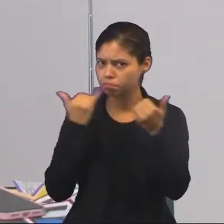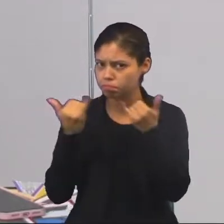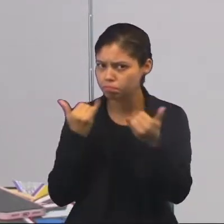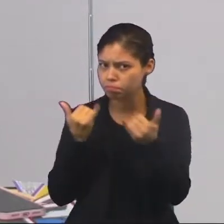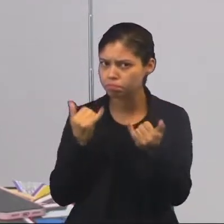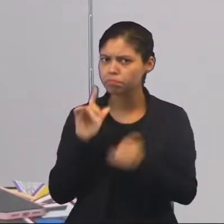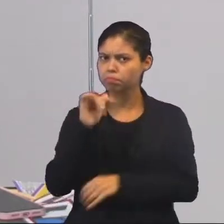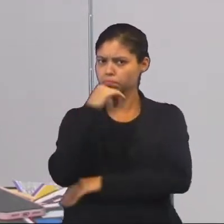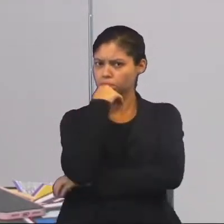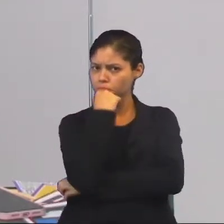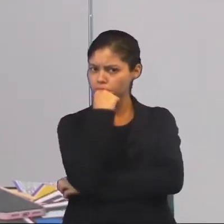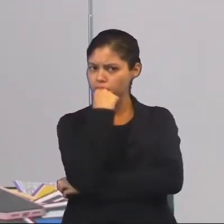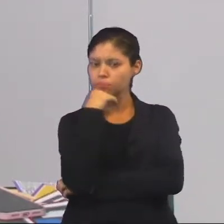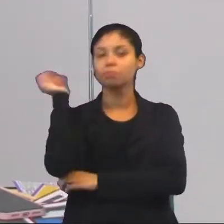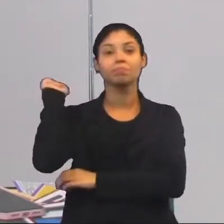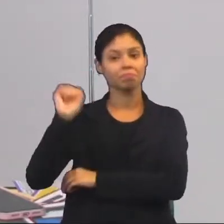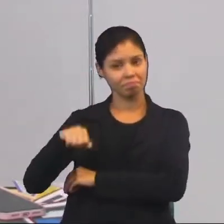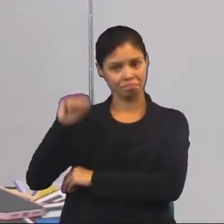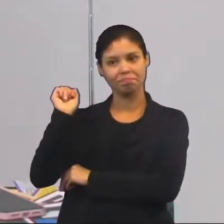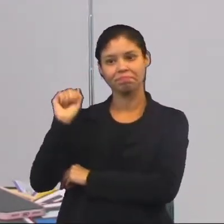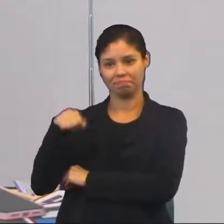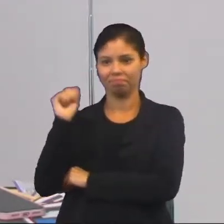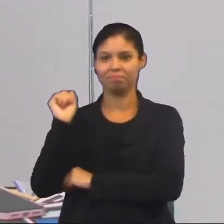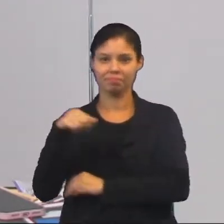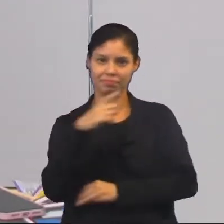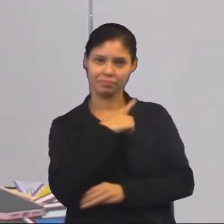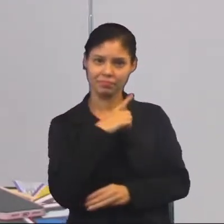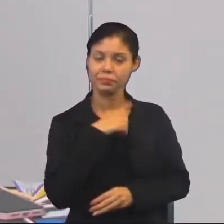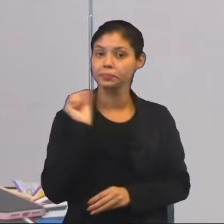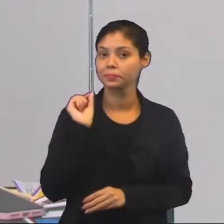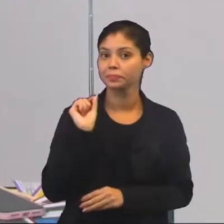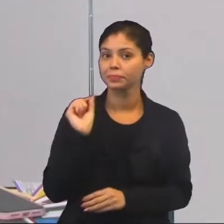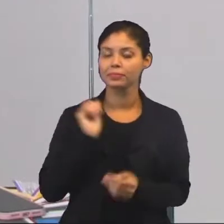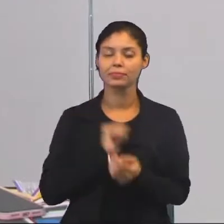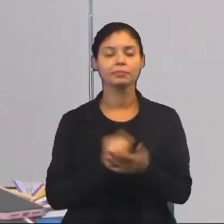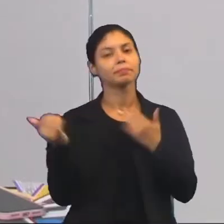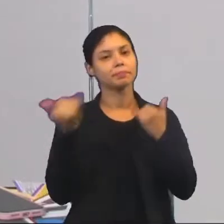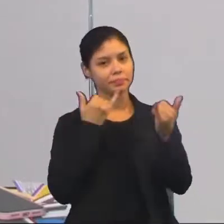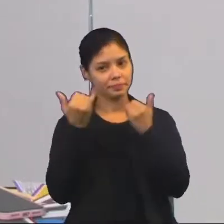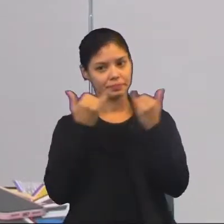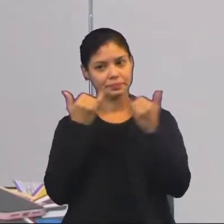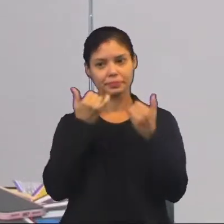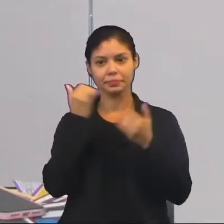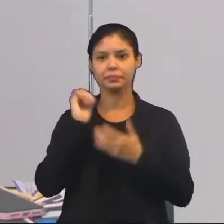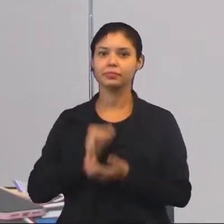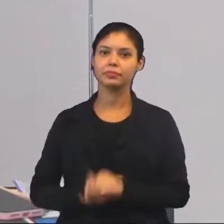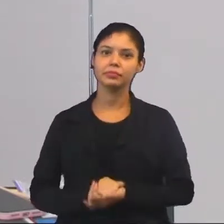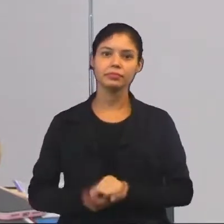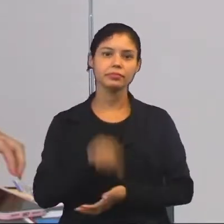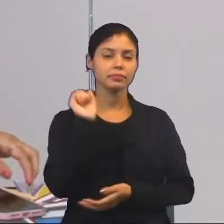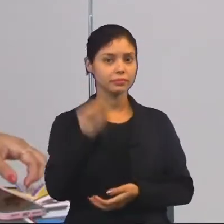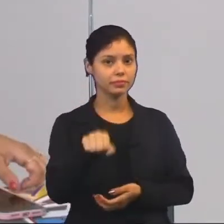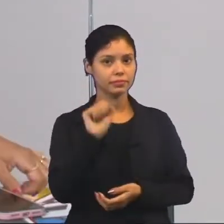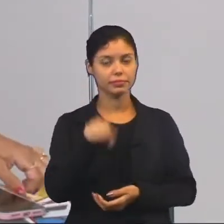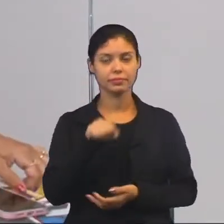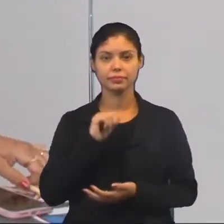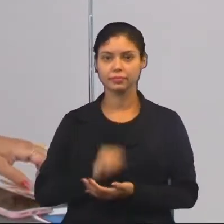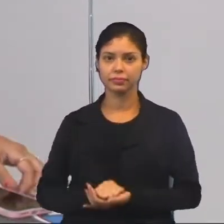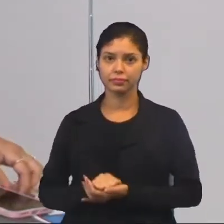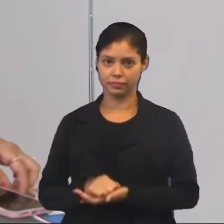notícia? Será? Sim, nos jornais tem o quê? Tem notícias, isso